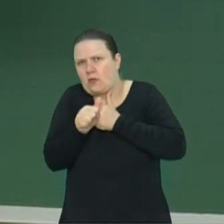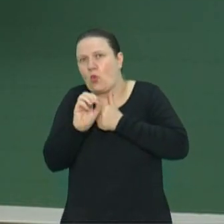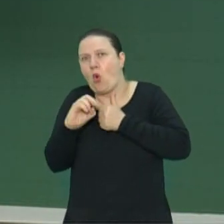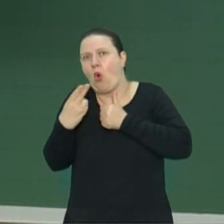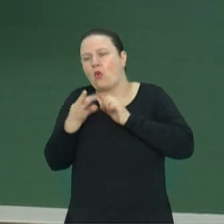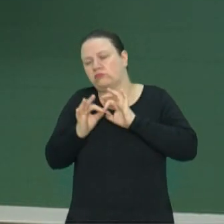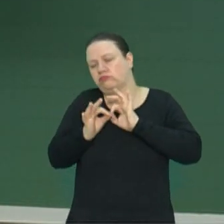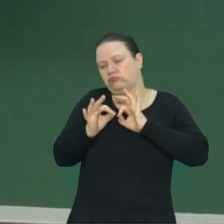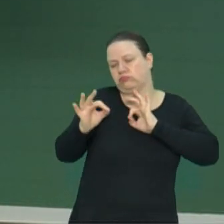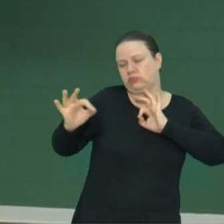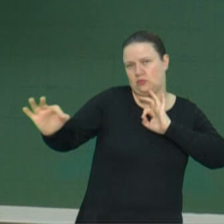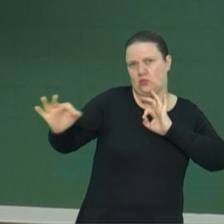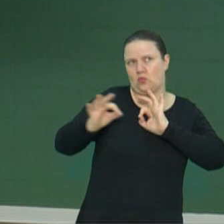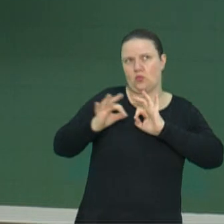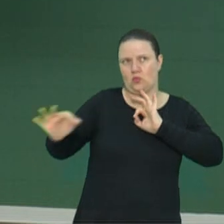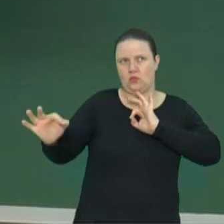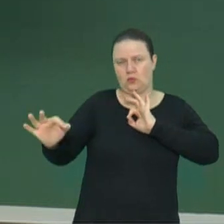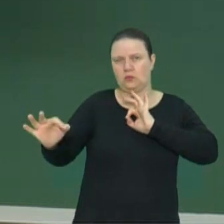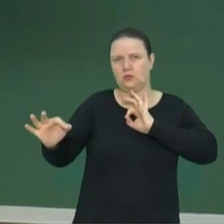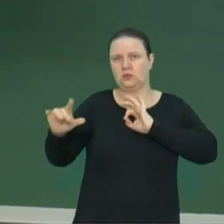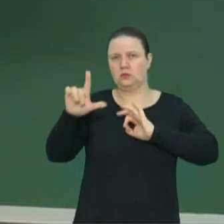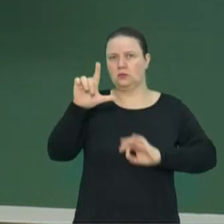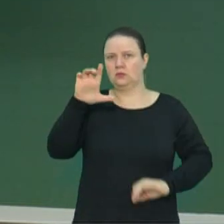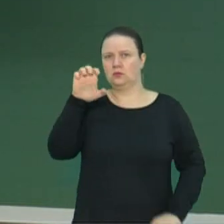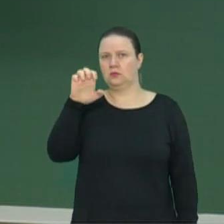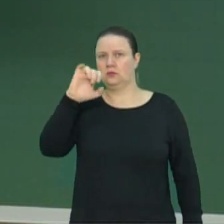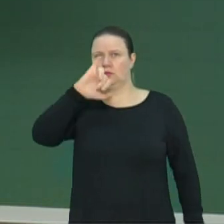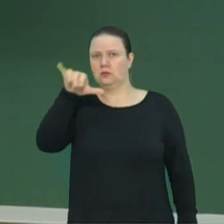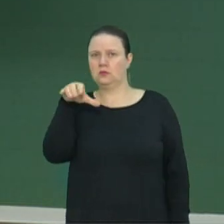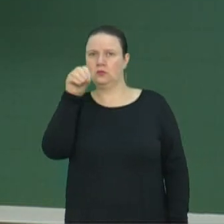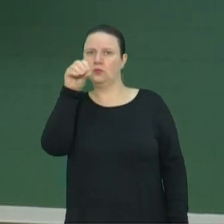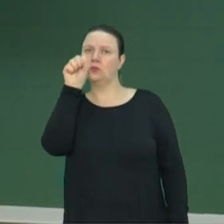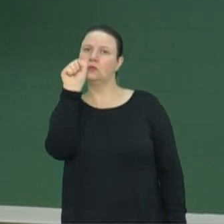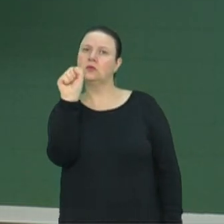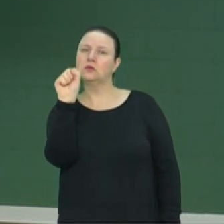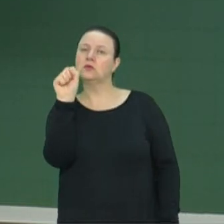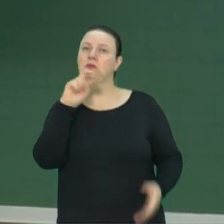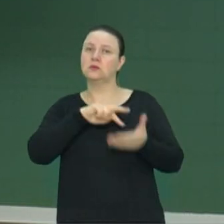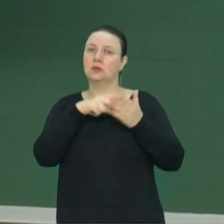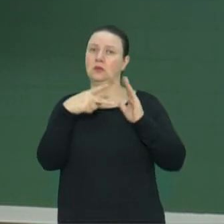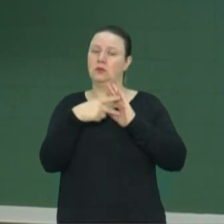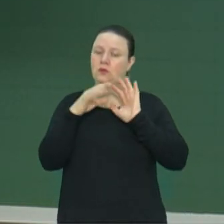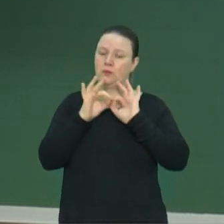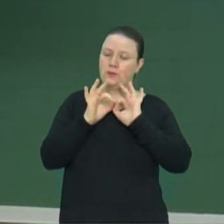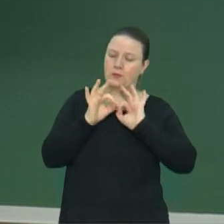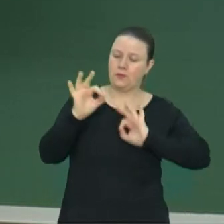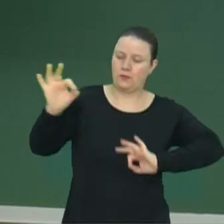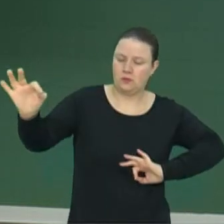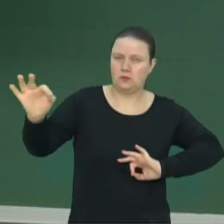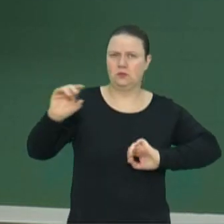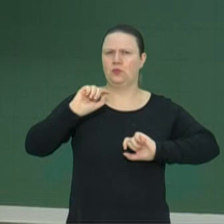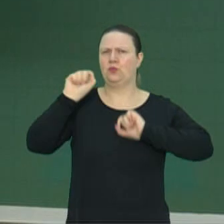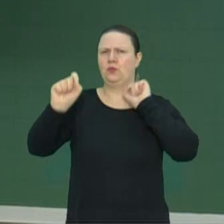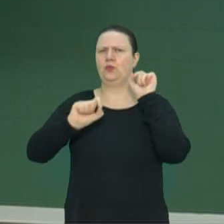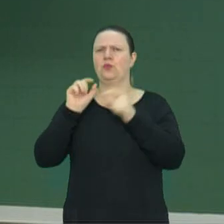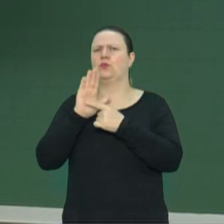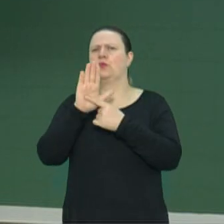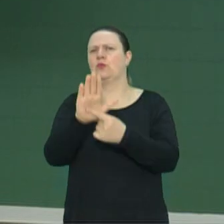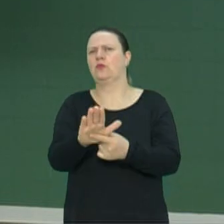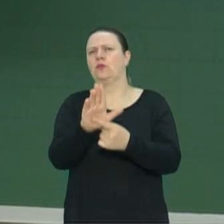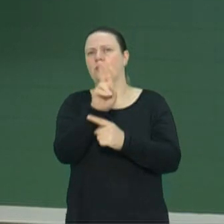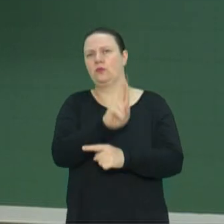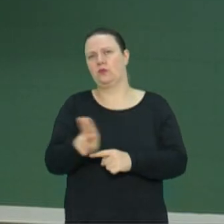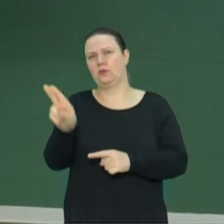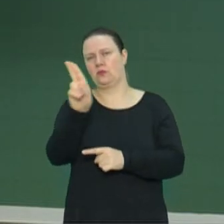algo que está lejos, algo que está longe. Então, já é uma dica para você preencher aqui. Com qual demonstrativo que eu